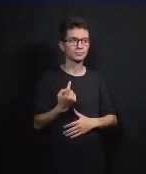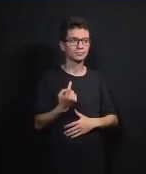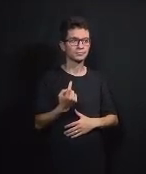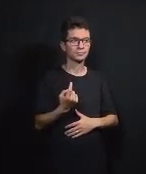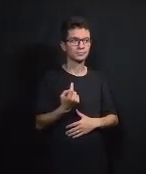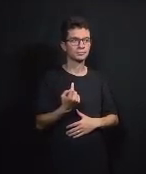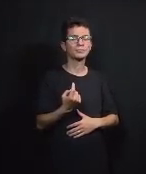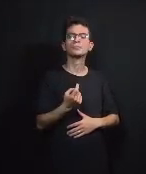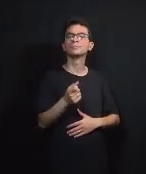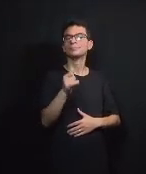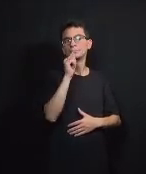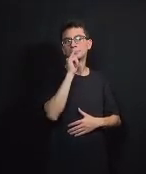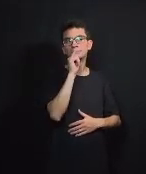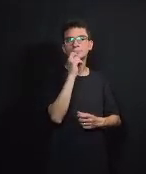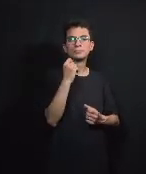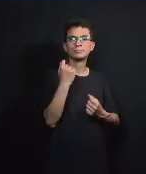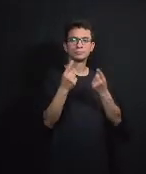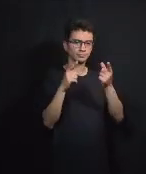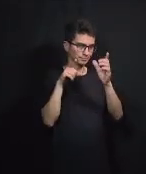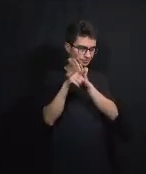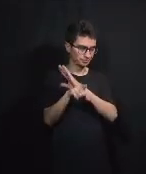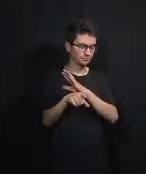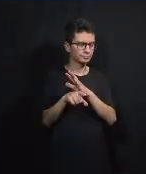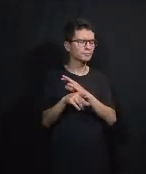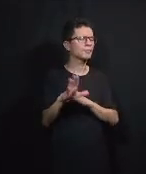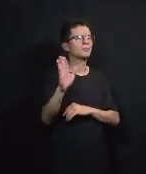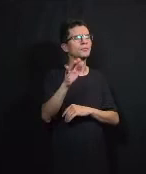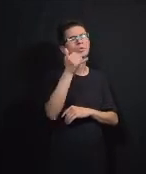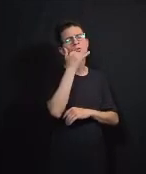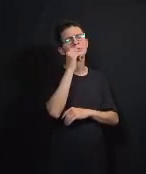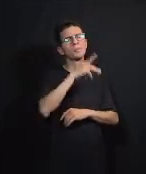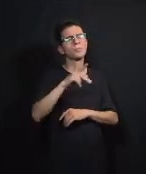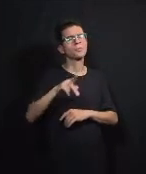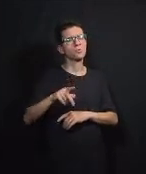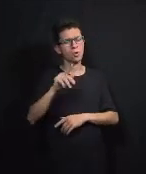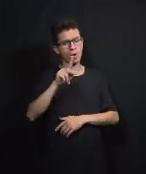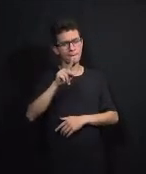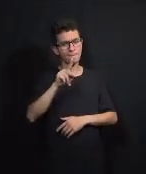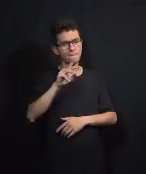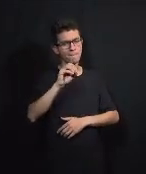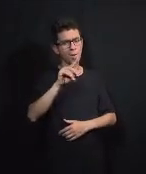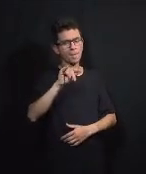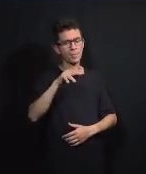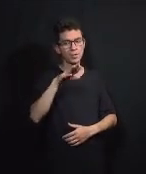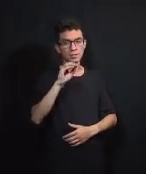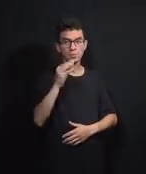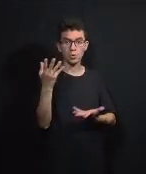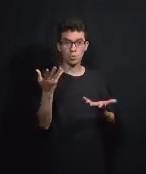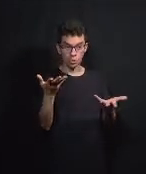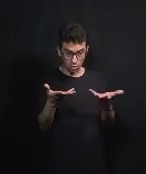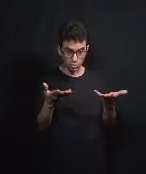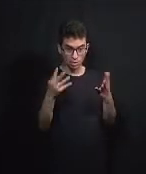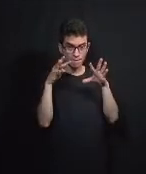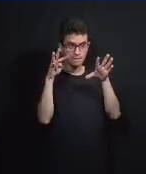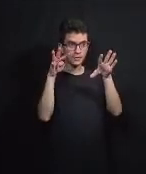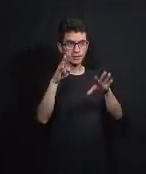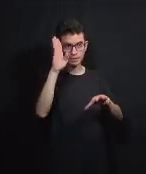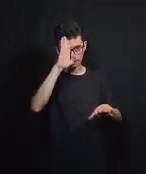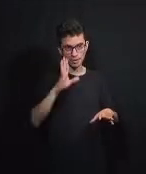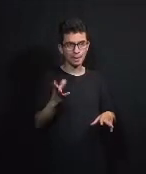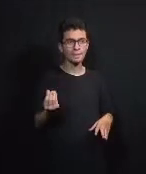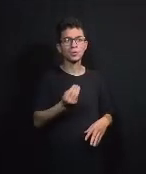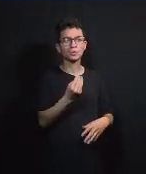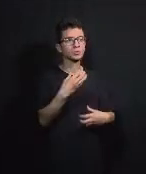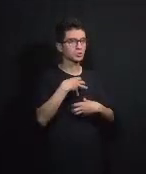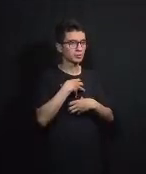as pessoas que estão nos assistindo perguntam para o professor, o populismo, esse populismo que estamos vendo no Brasil, conhecemos vários tipos